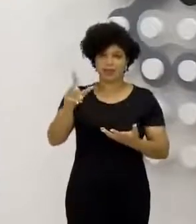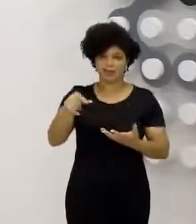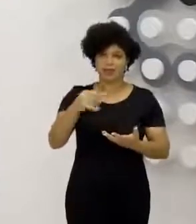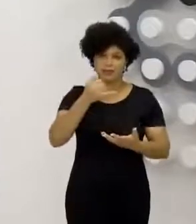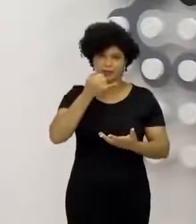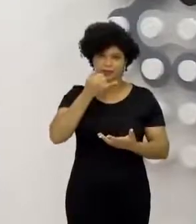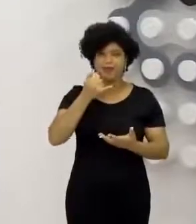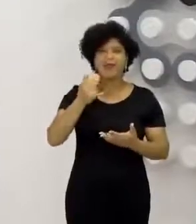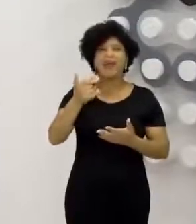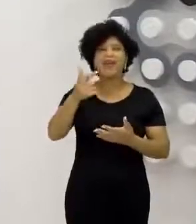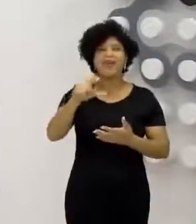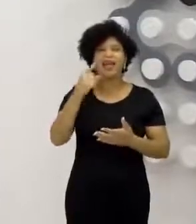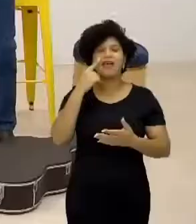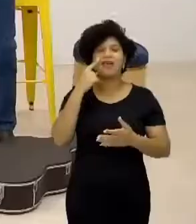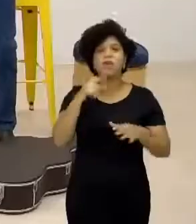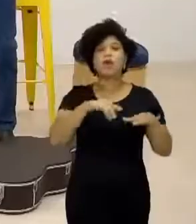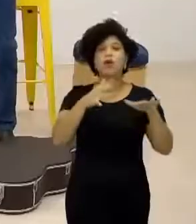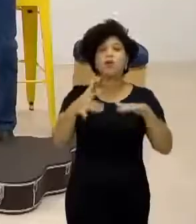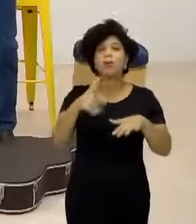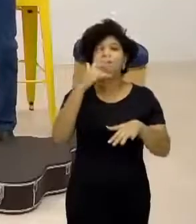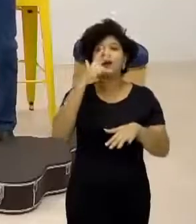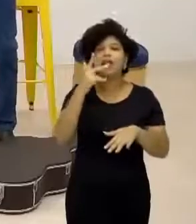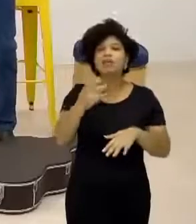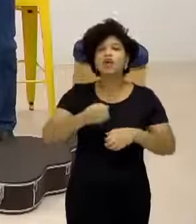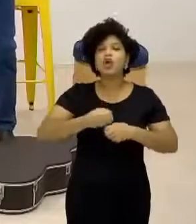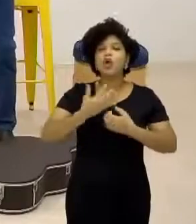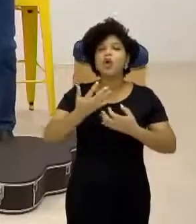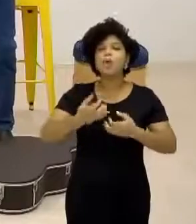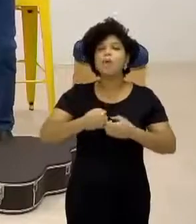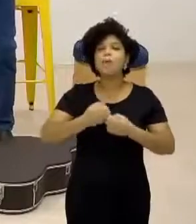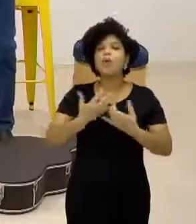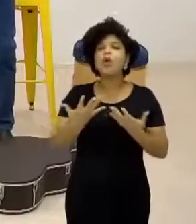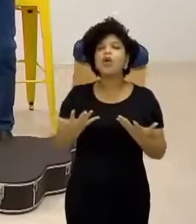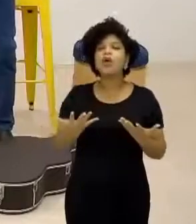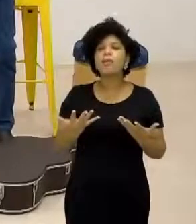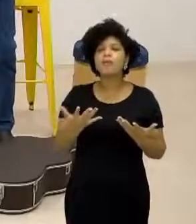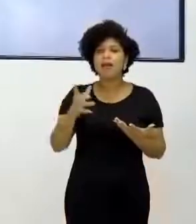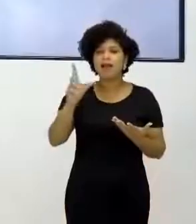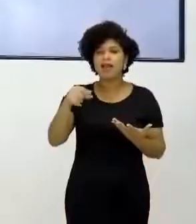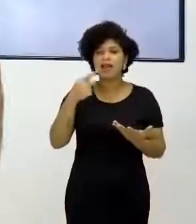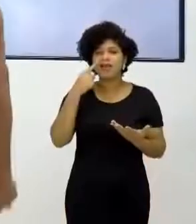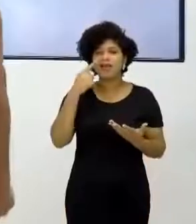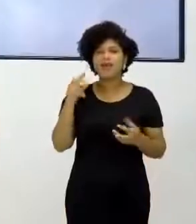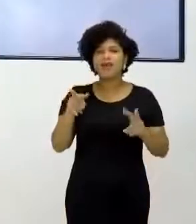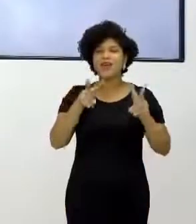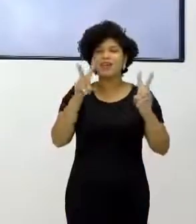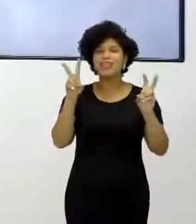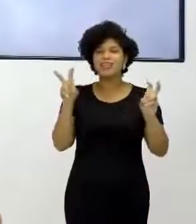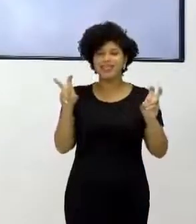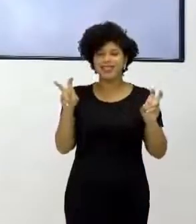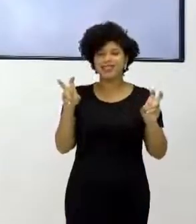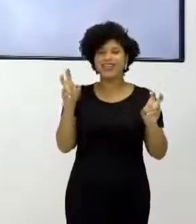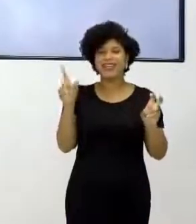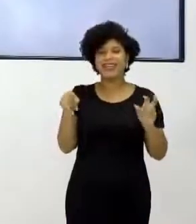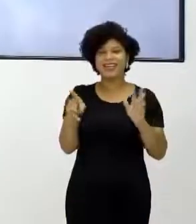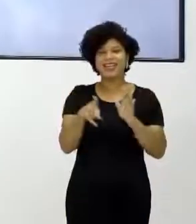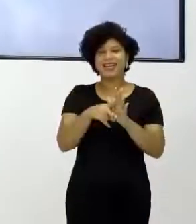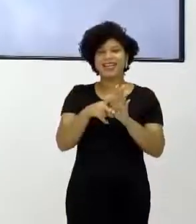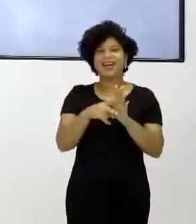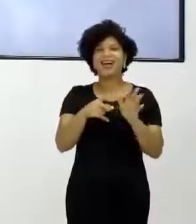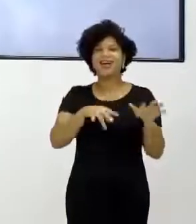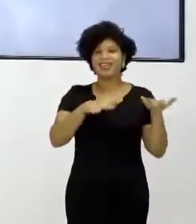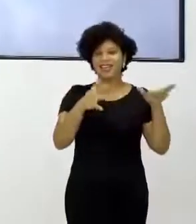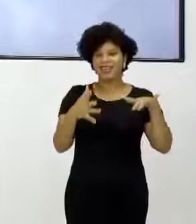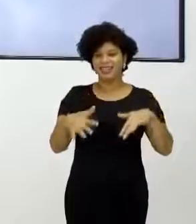onda? Olha, para esse poema. Vamos ver isso aí, pessoal, porque hoje o tema é ondas sonoras. E